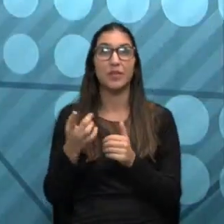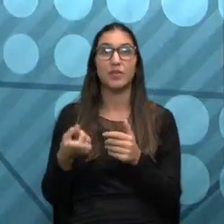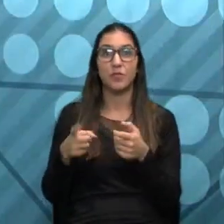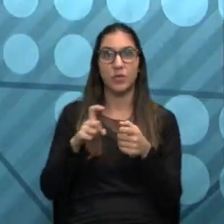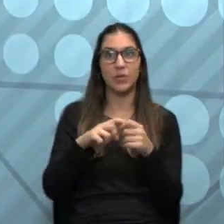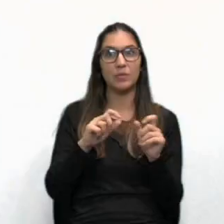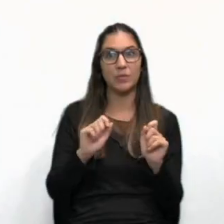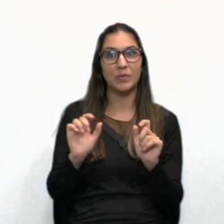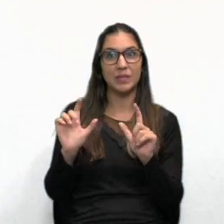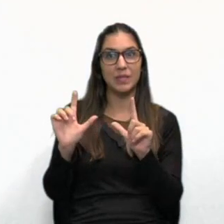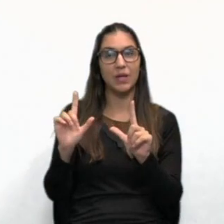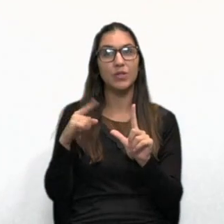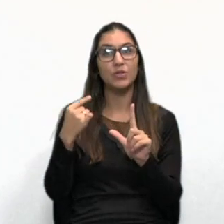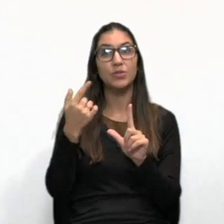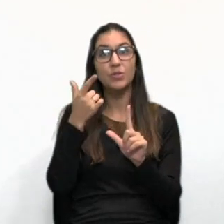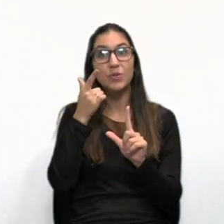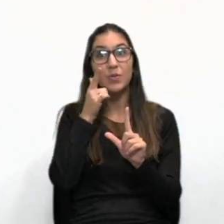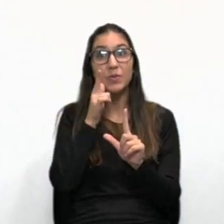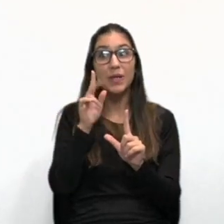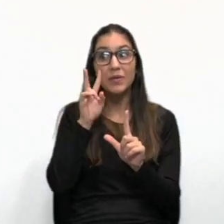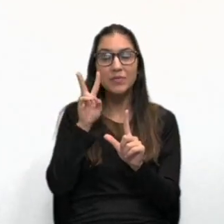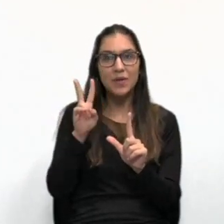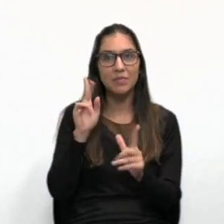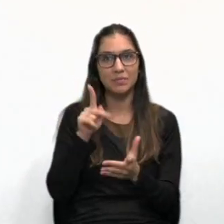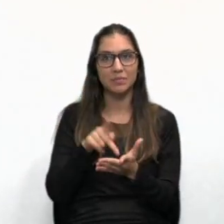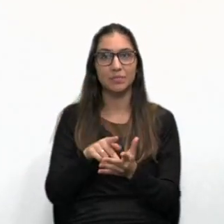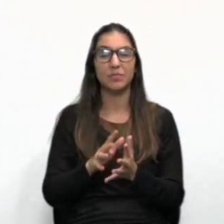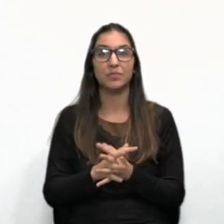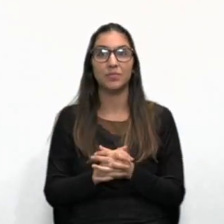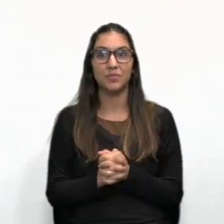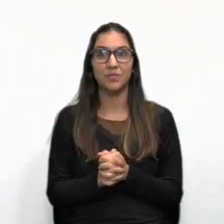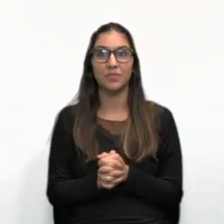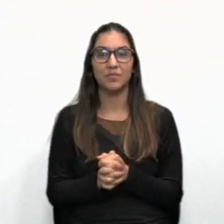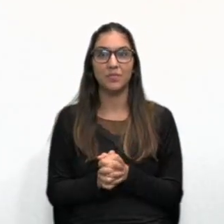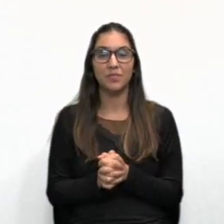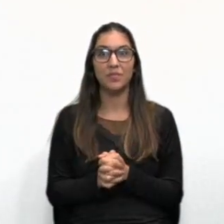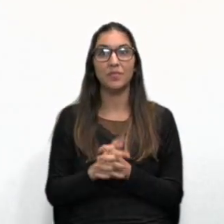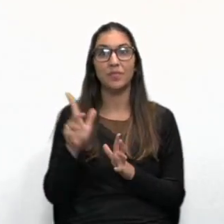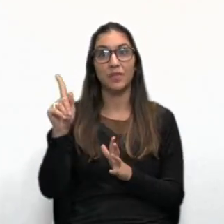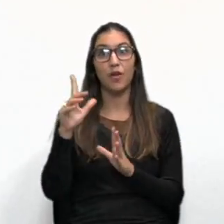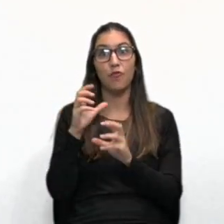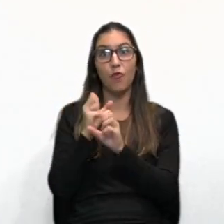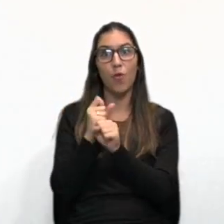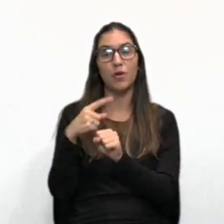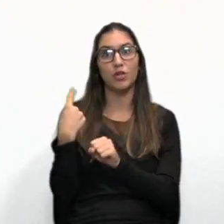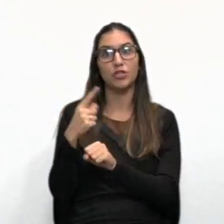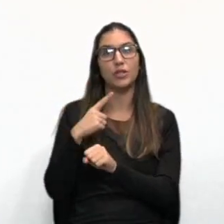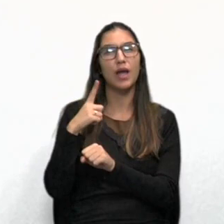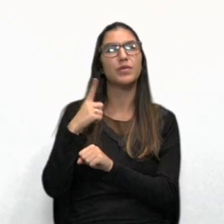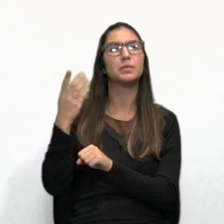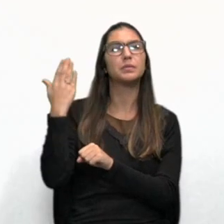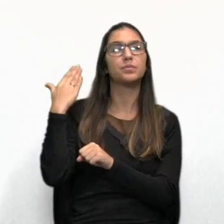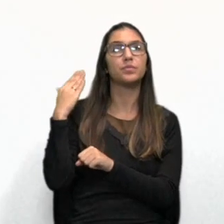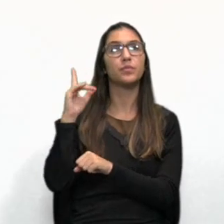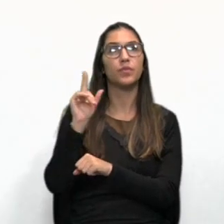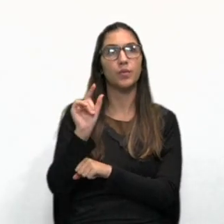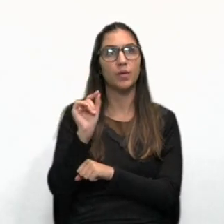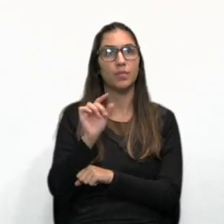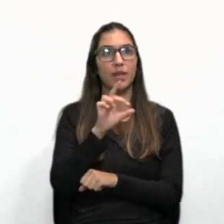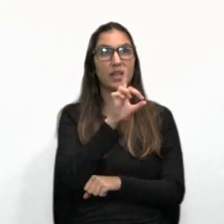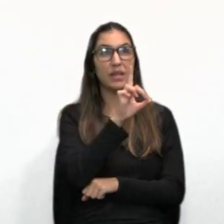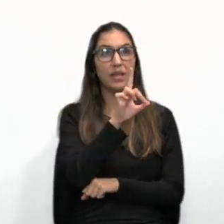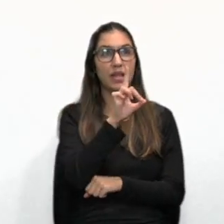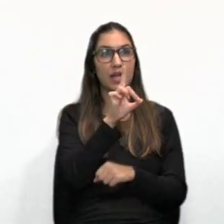aqui para o slide, o que a gente consegue ver? Então, a fórmula que a gente teve lá foi que